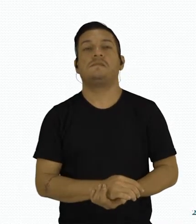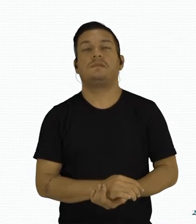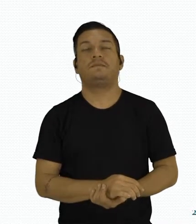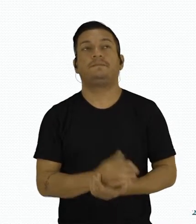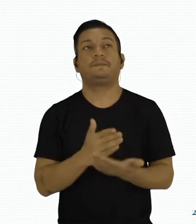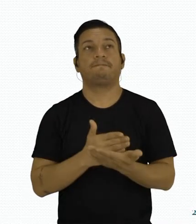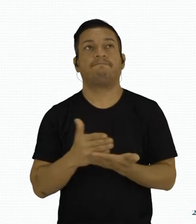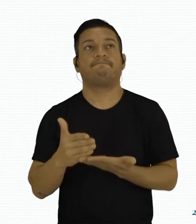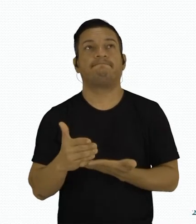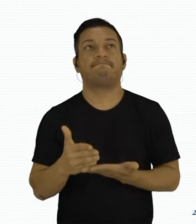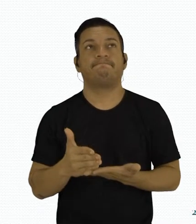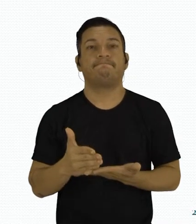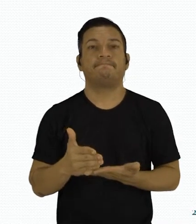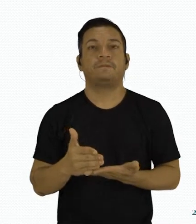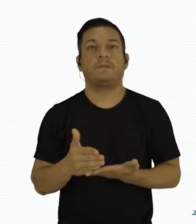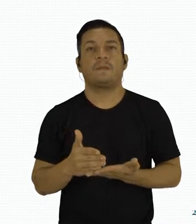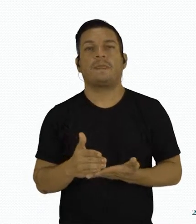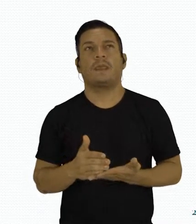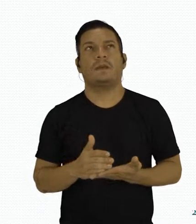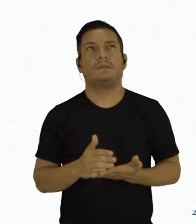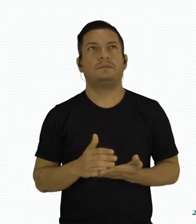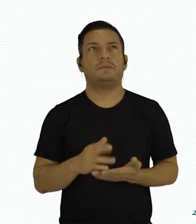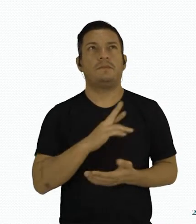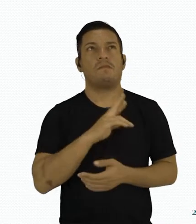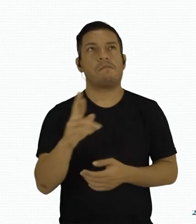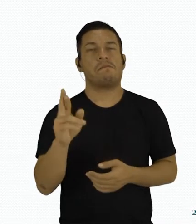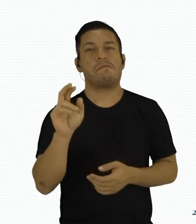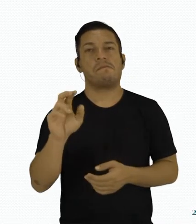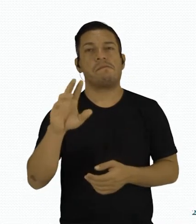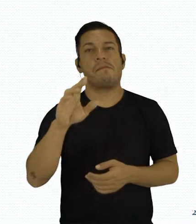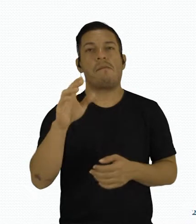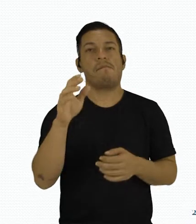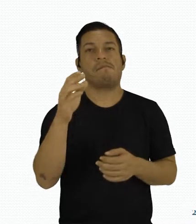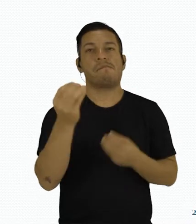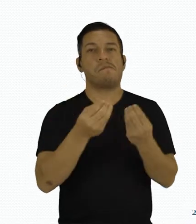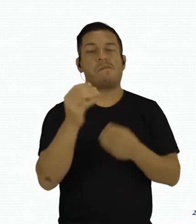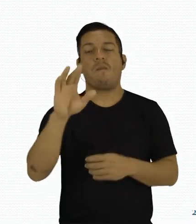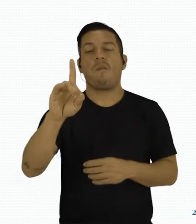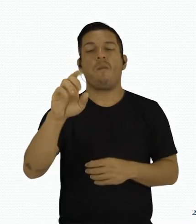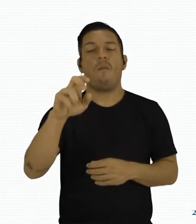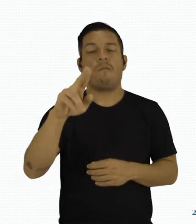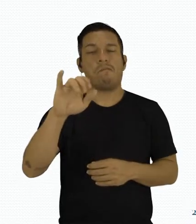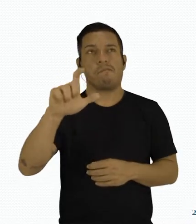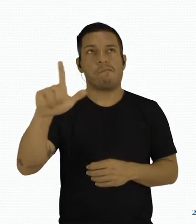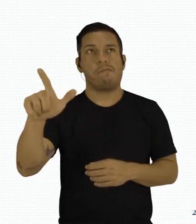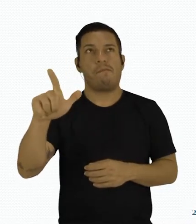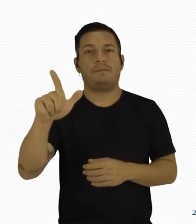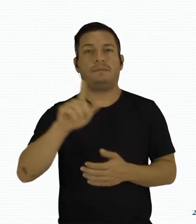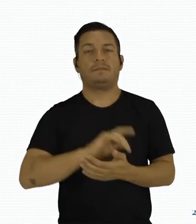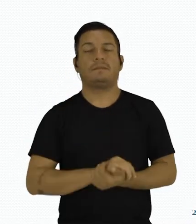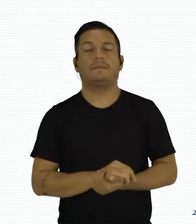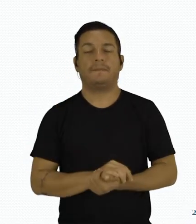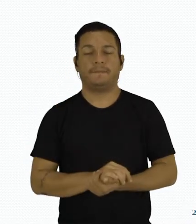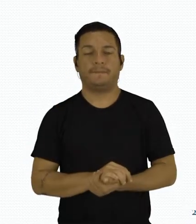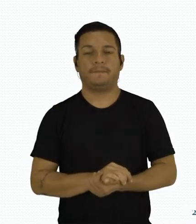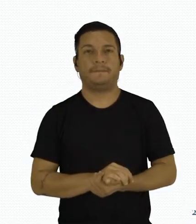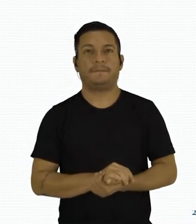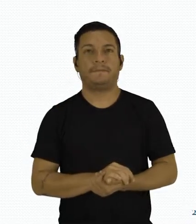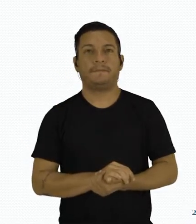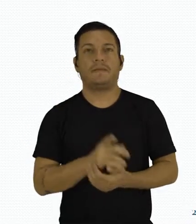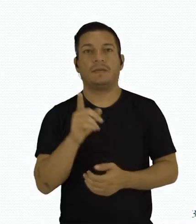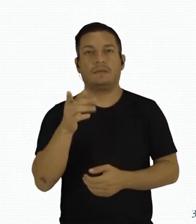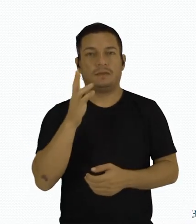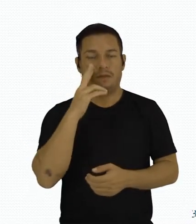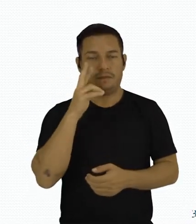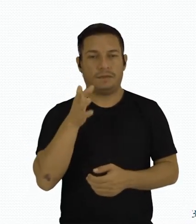ó, representar uma dízima periódica na forma decimal. Uma notação diferente para representar dízimas periódicas, daquela que você